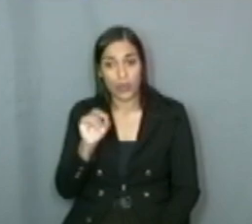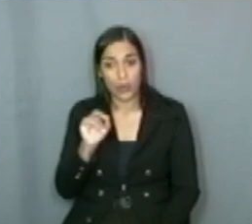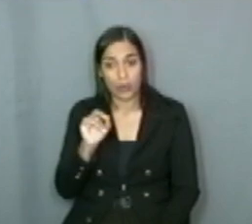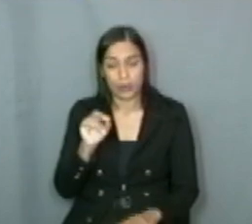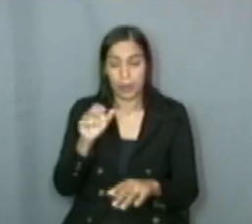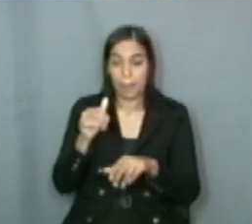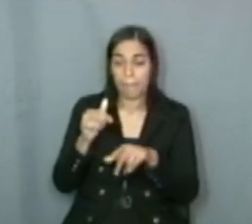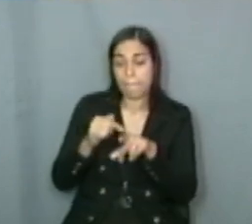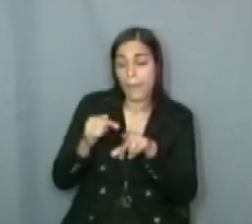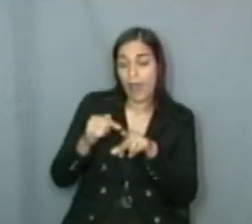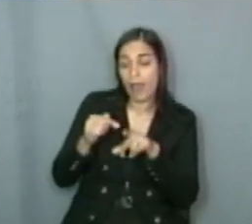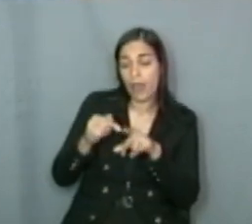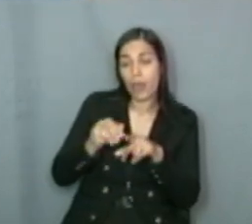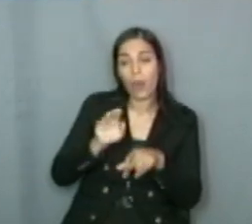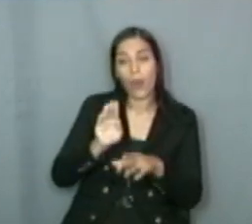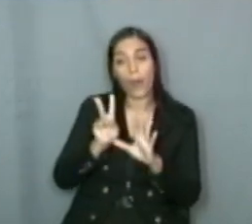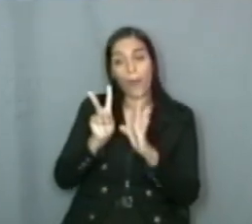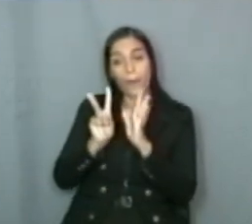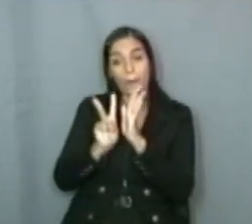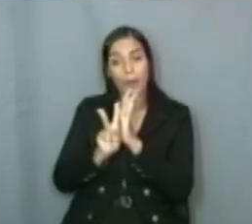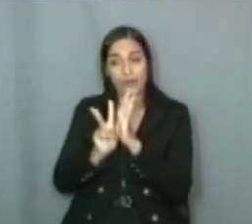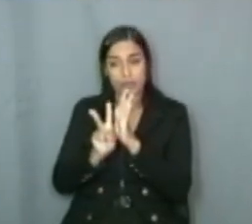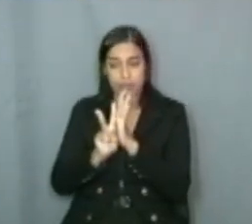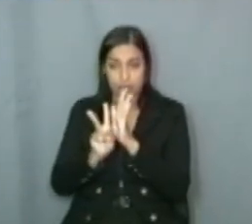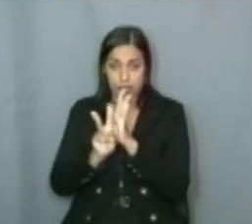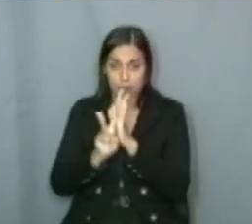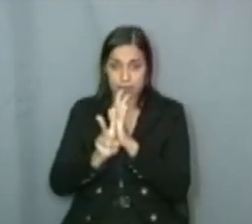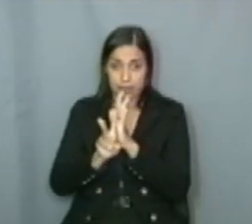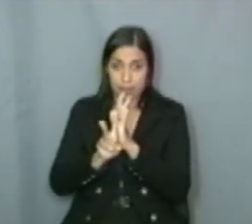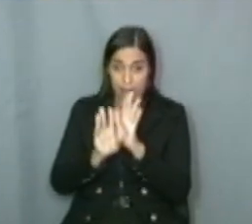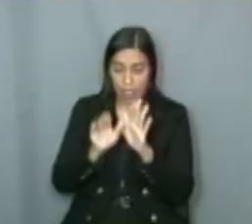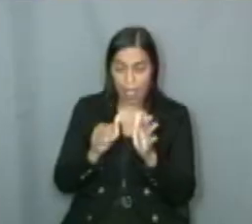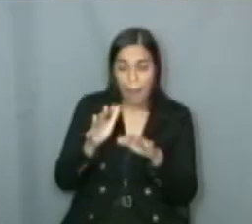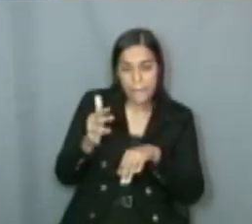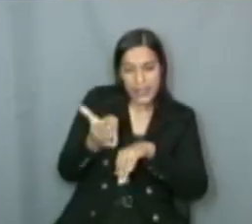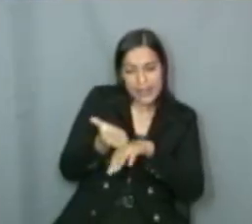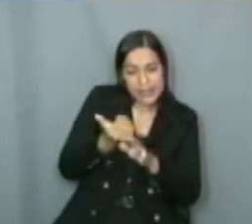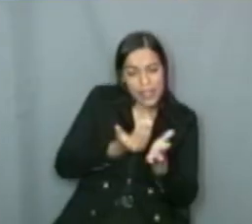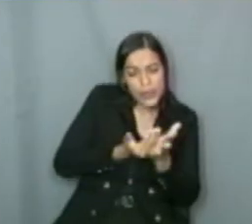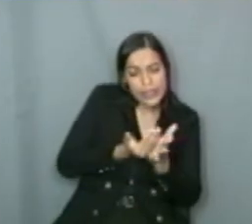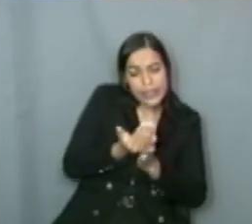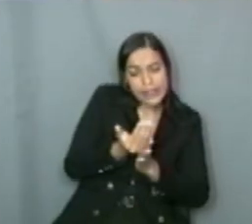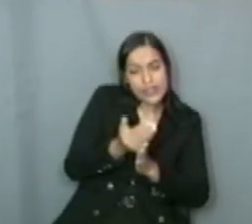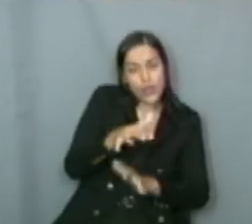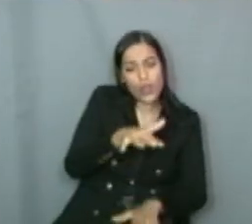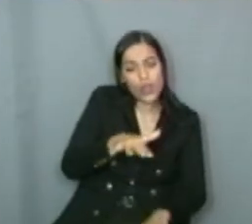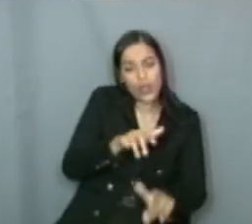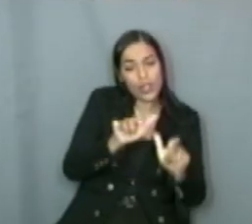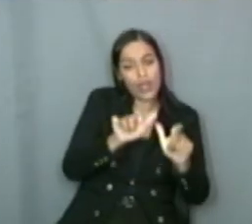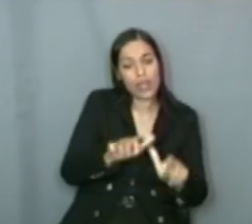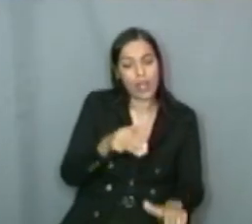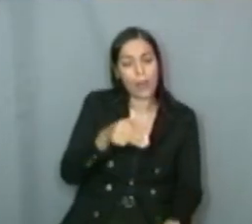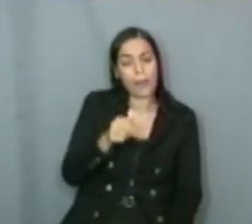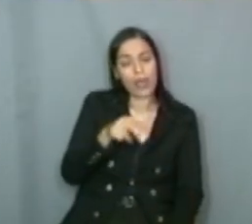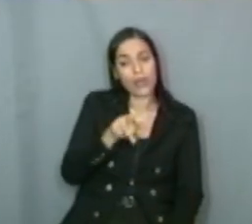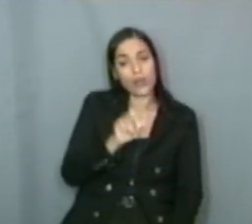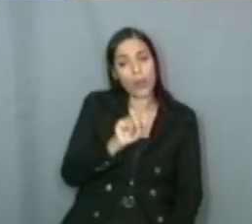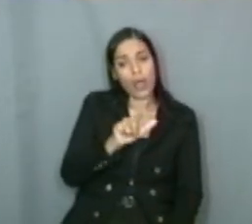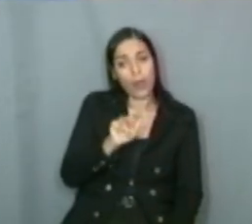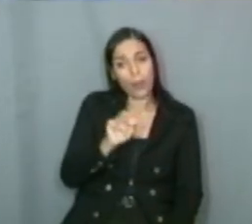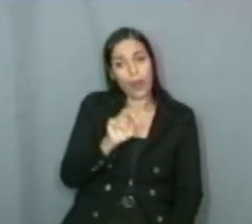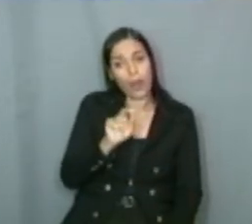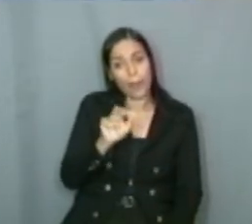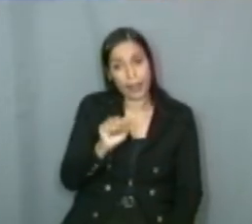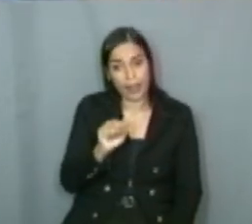Pinheiro é aquela praça do início da Manuel Borba, naquele largo que tem aquela igreja da Rua da